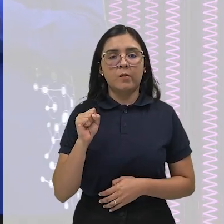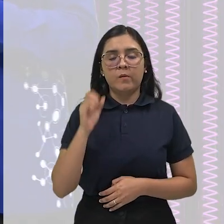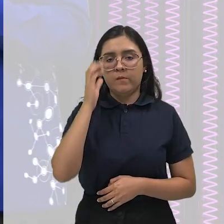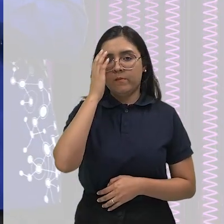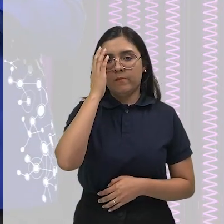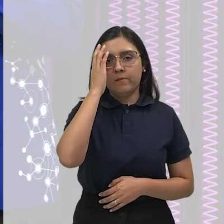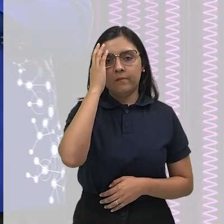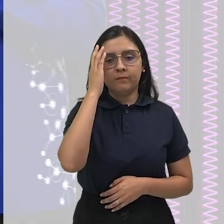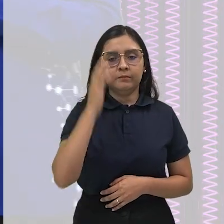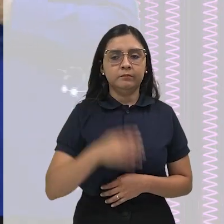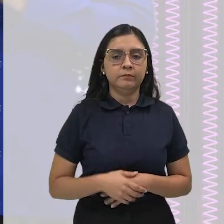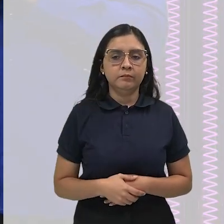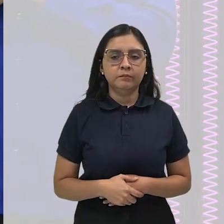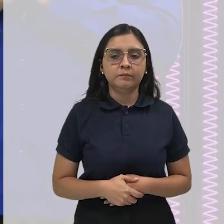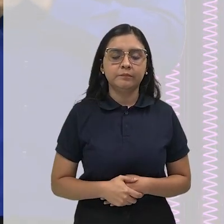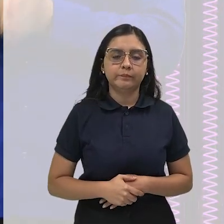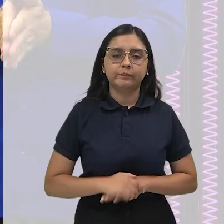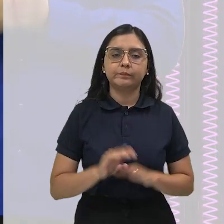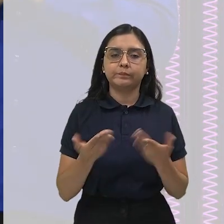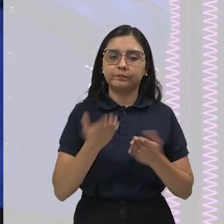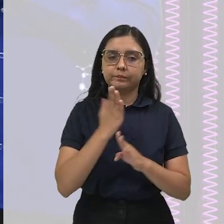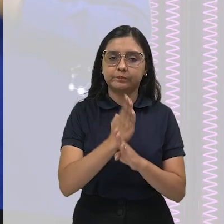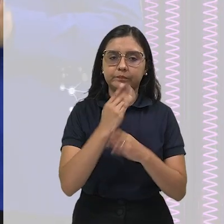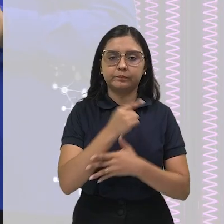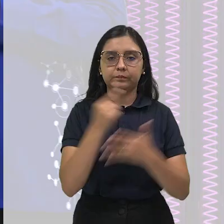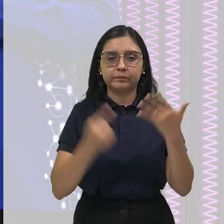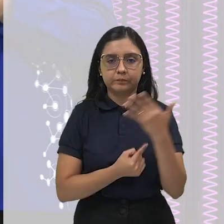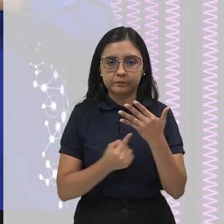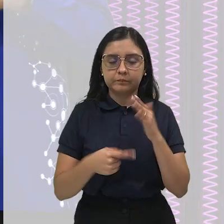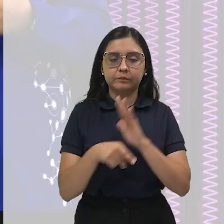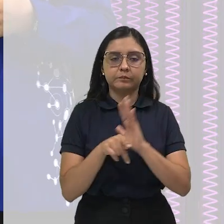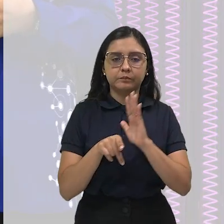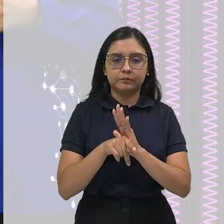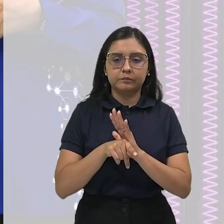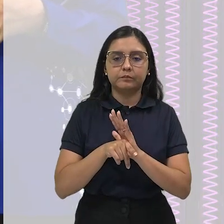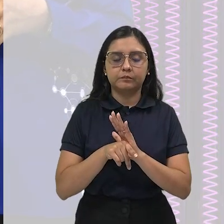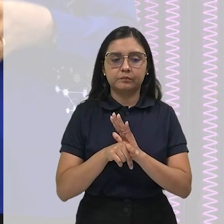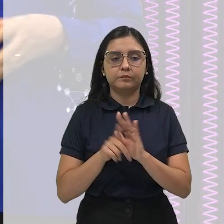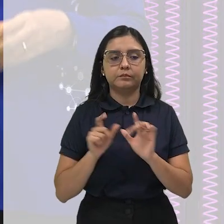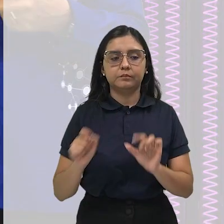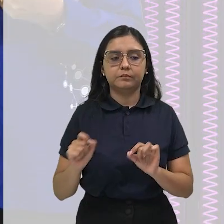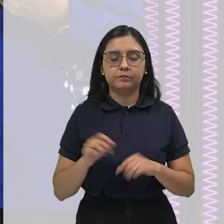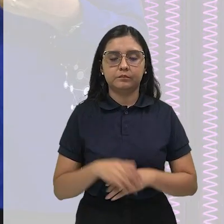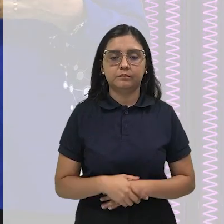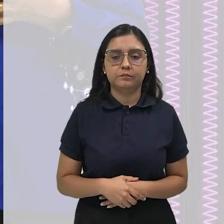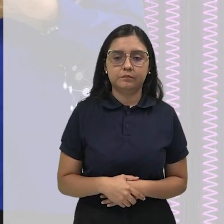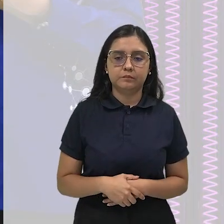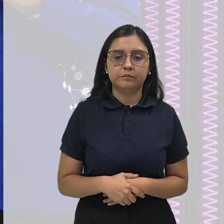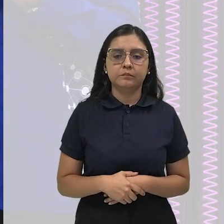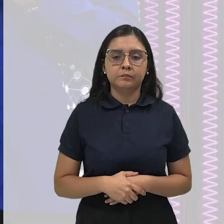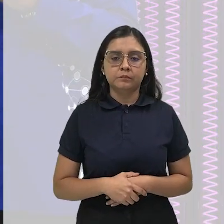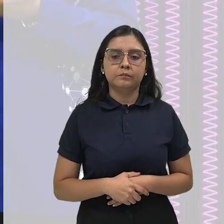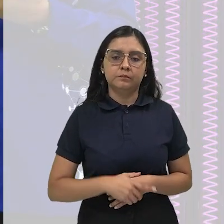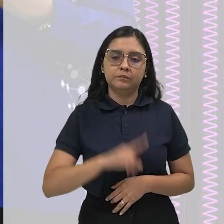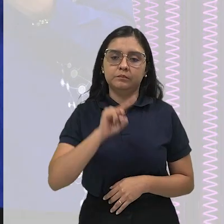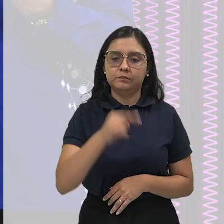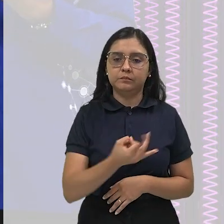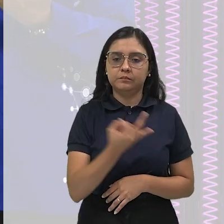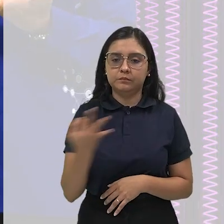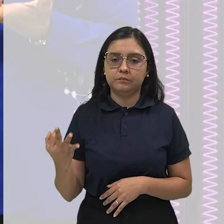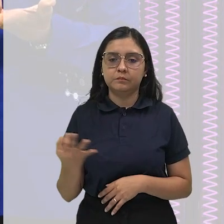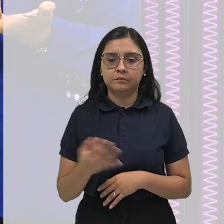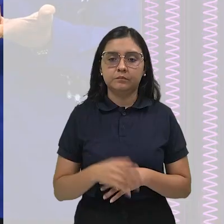é o 8. Nós identificamos os elementos que fazem parte da dízima